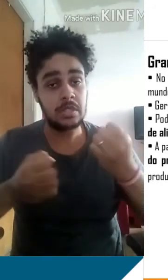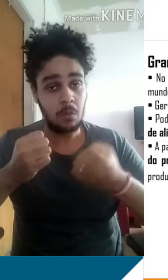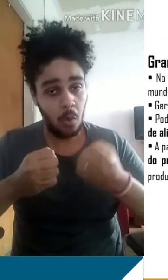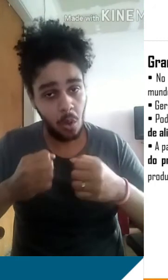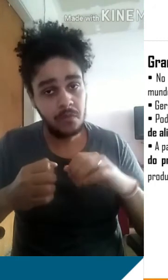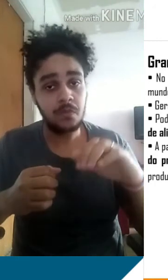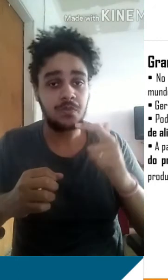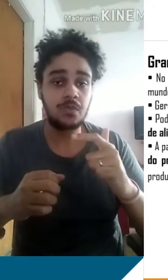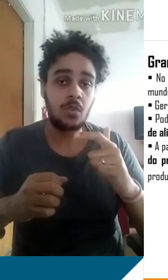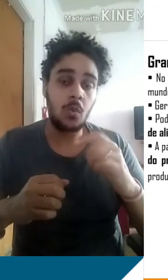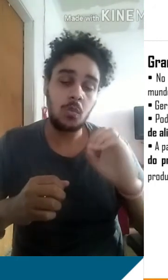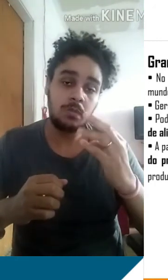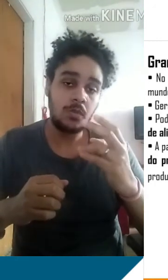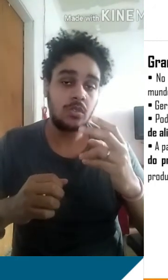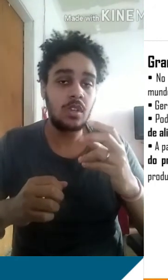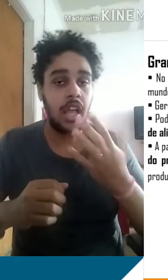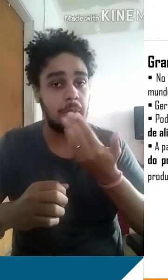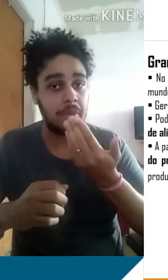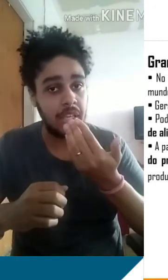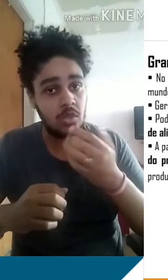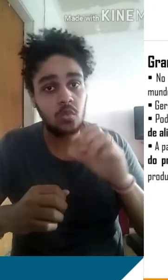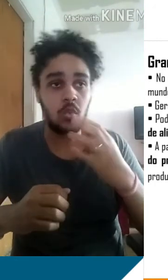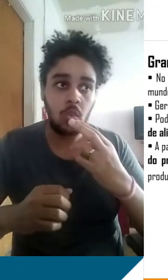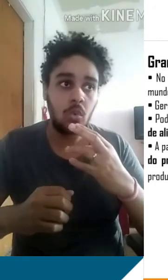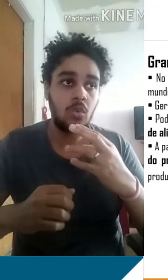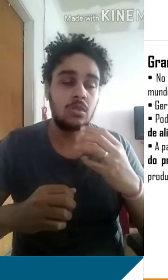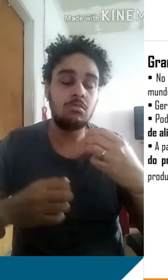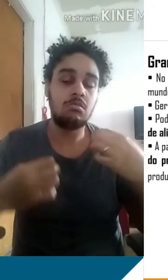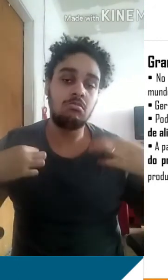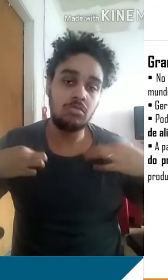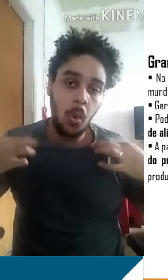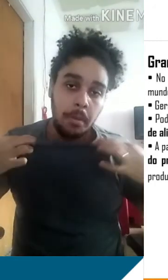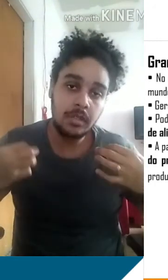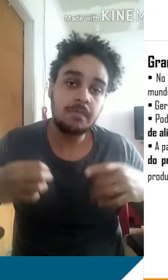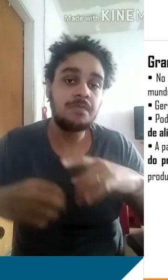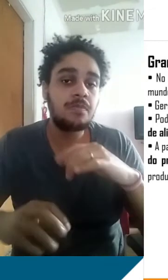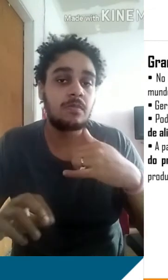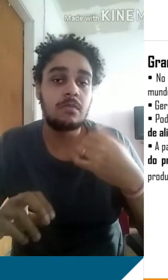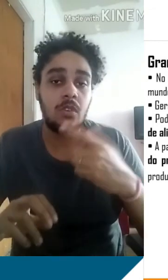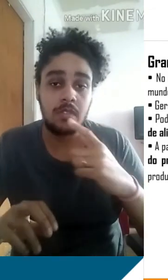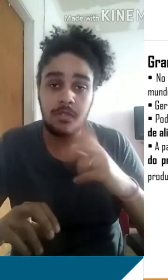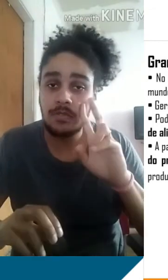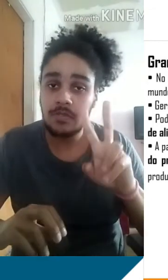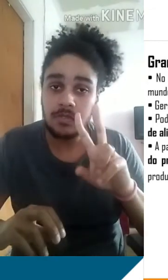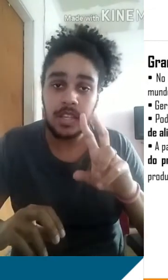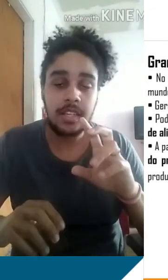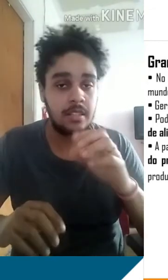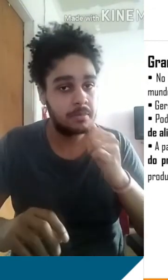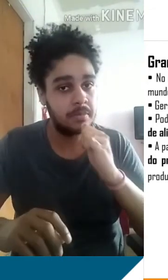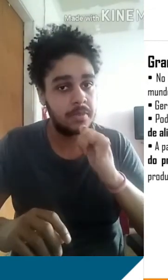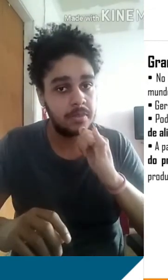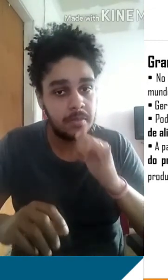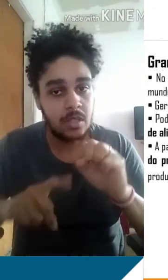Adidas com a etiqueta dizendo que ele foi feito em Taiwan, ou ele foi feito em Hong Kong, ou na Indonésia, né? Mesmo a Adidas